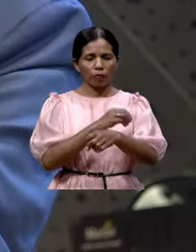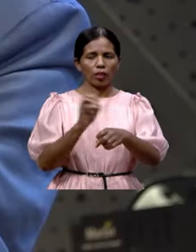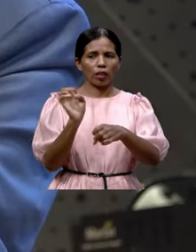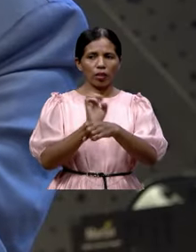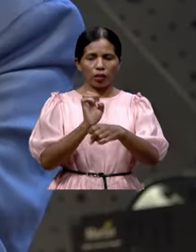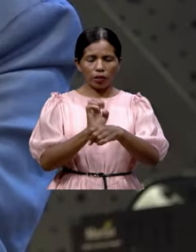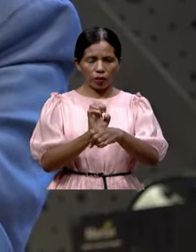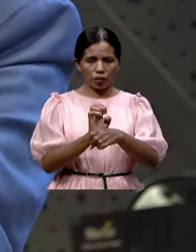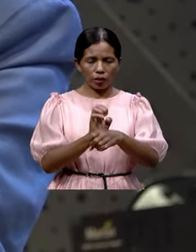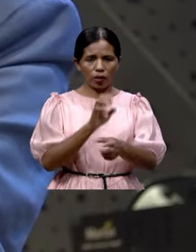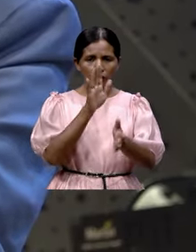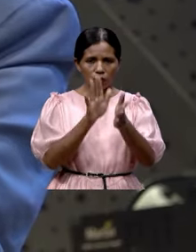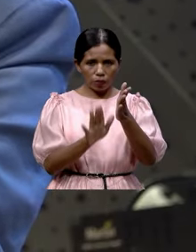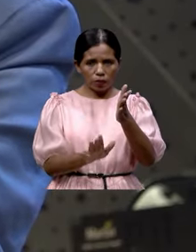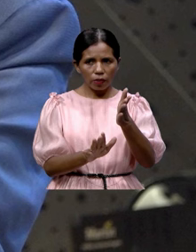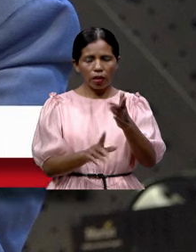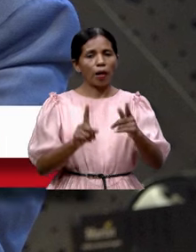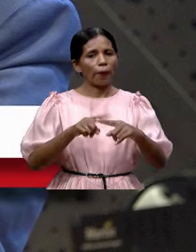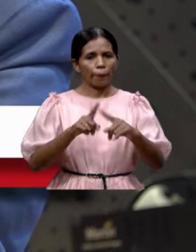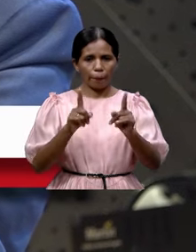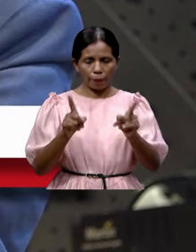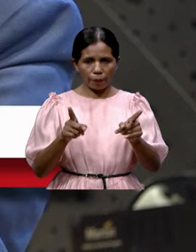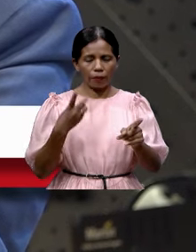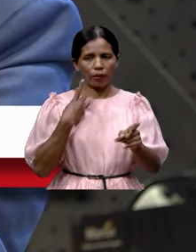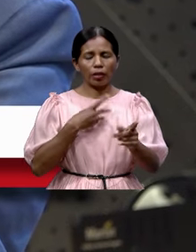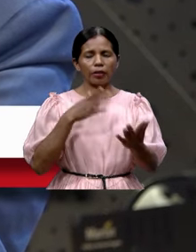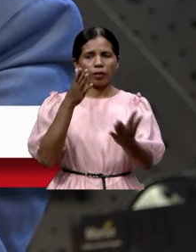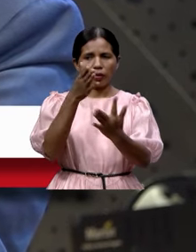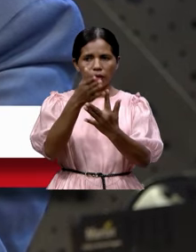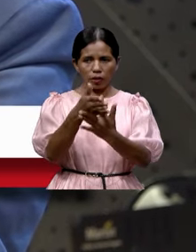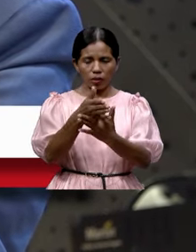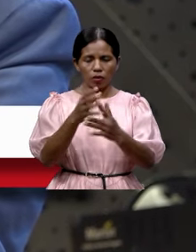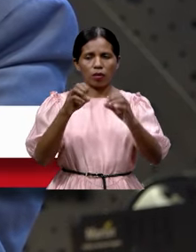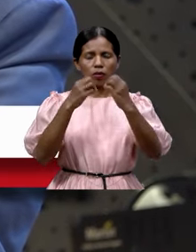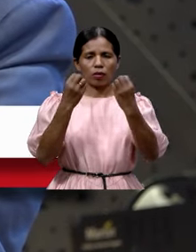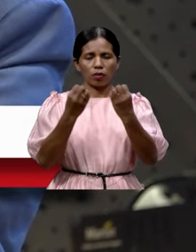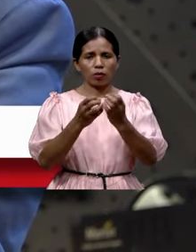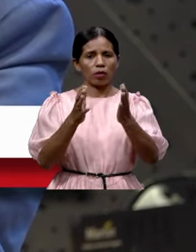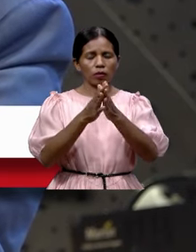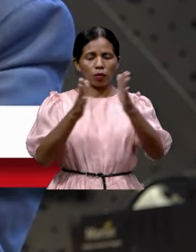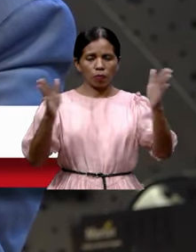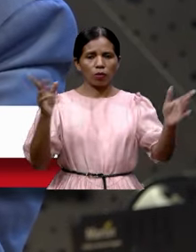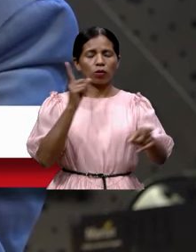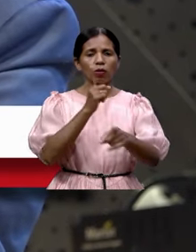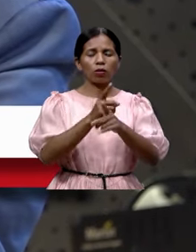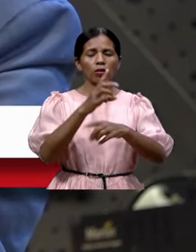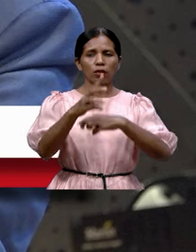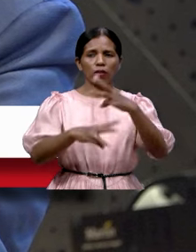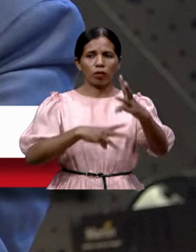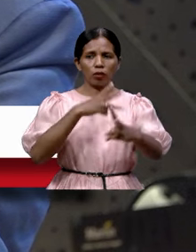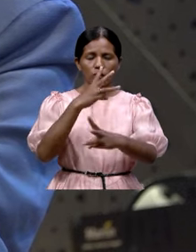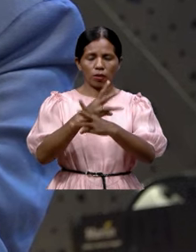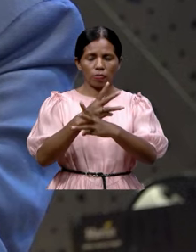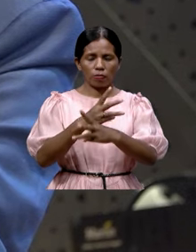economia que está em KIC, mas vai estar também na organização do voto que temos em mundo, na